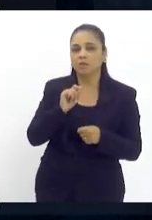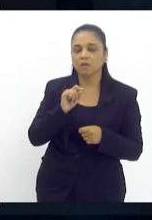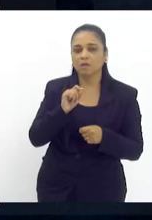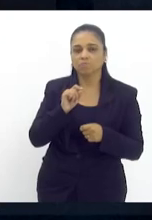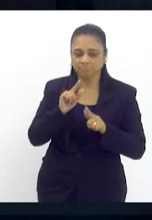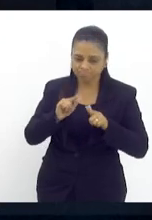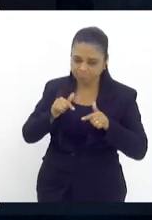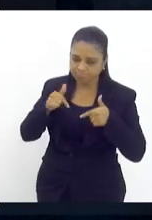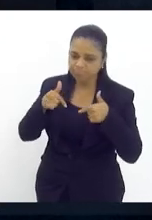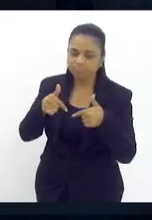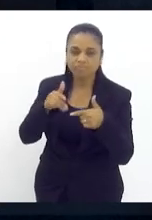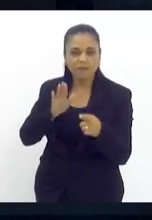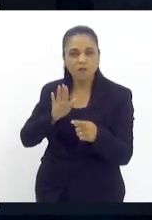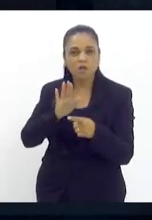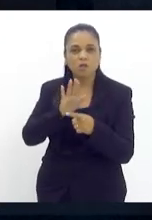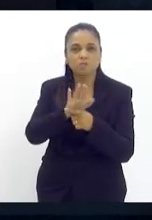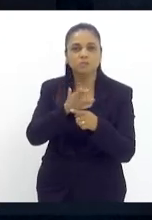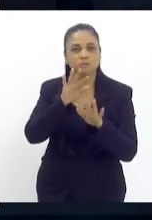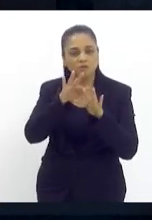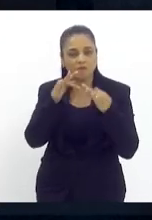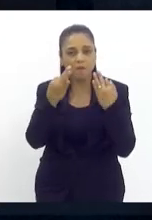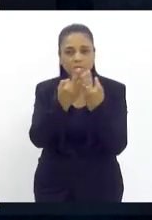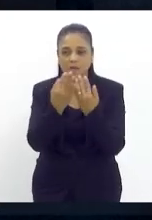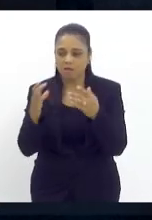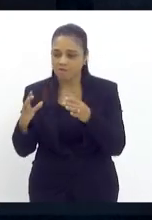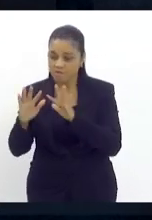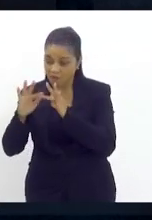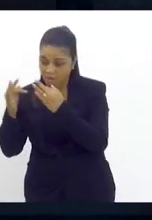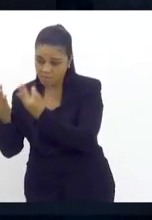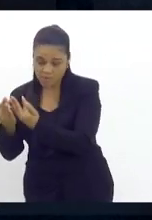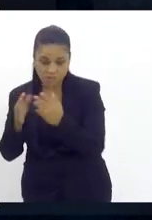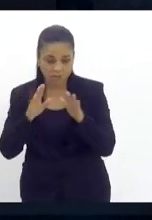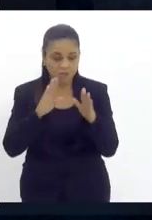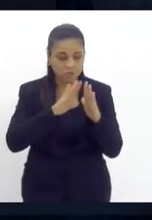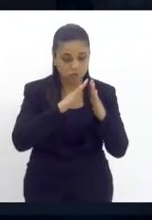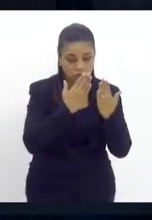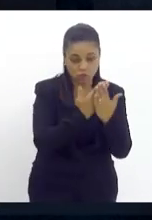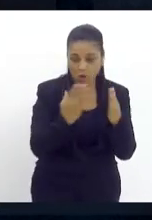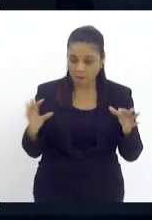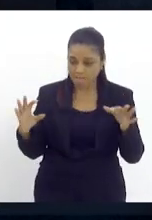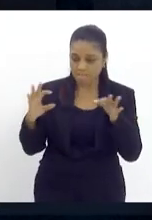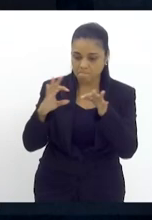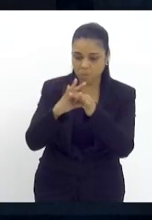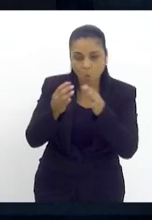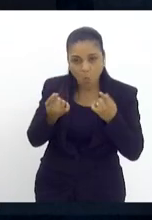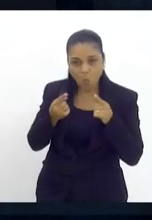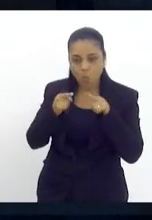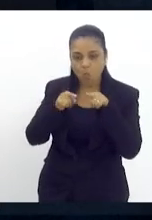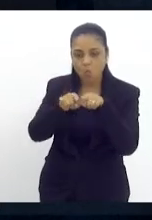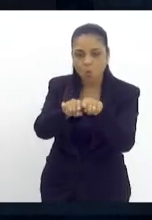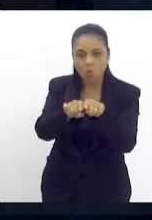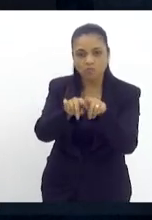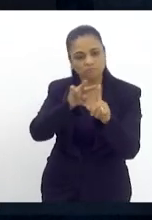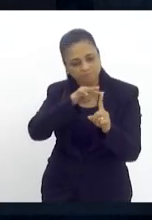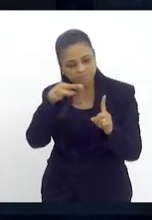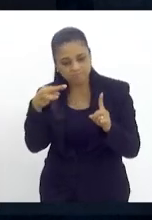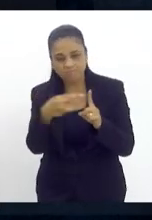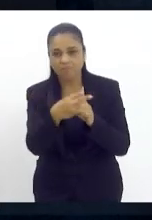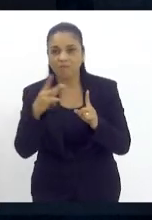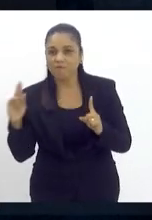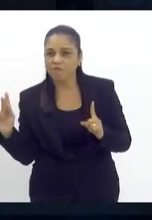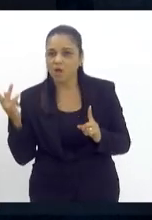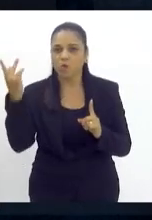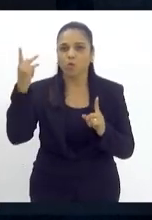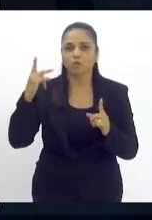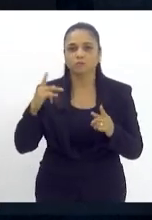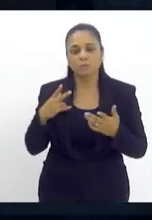essa colaboração da família com a escola, essa parceria, né, essa parceria de enxergar valores,